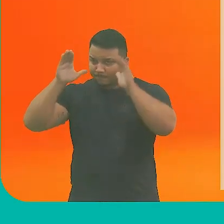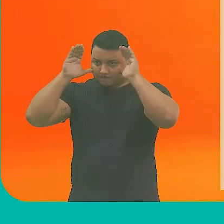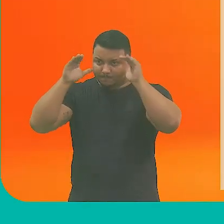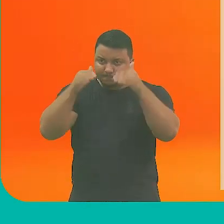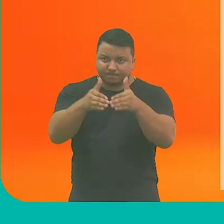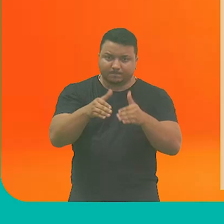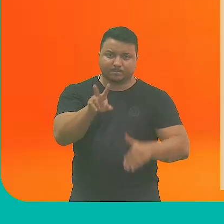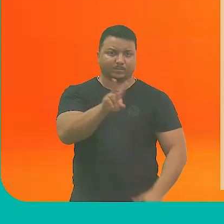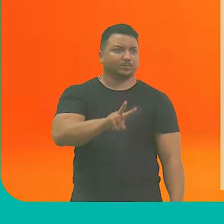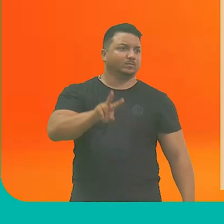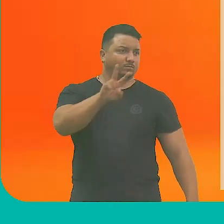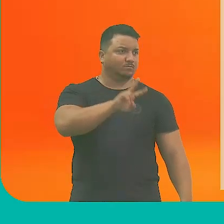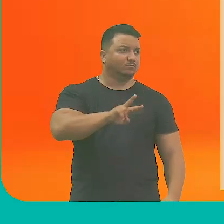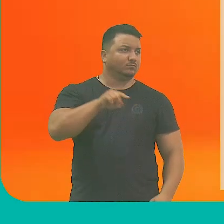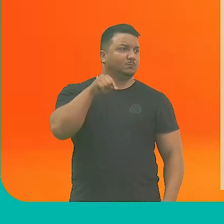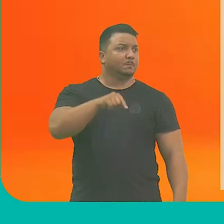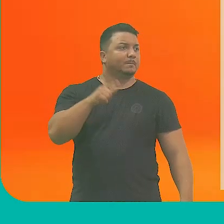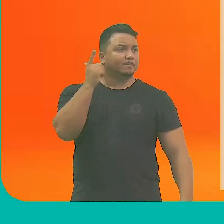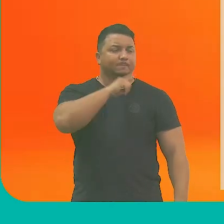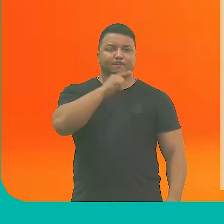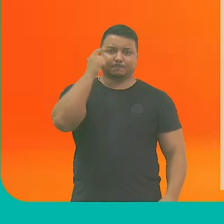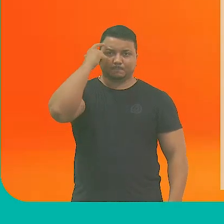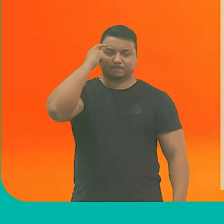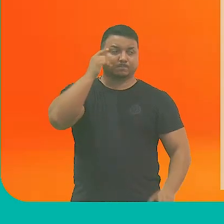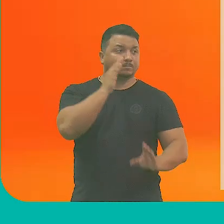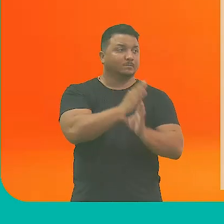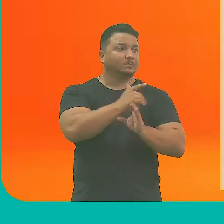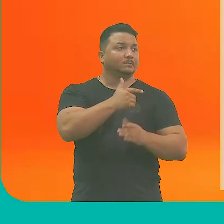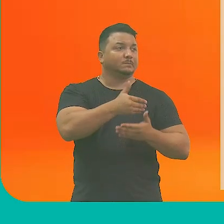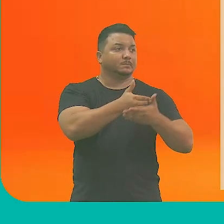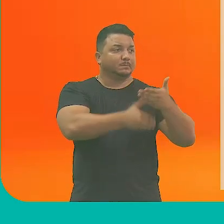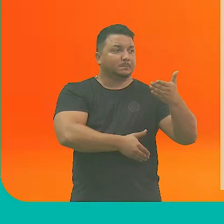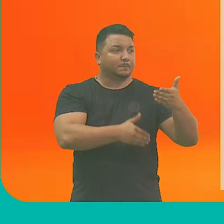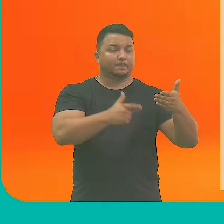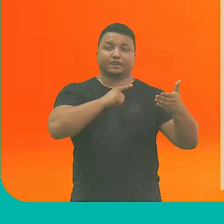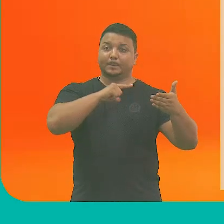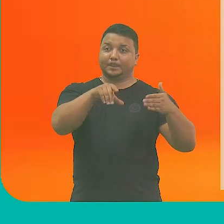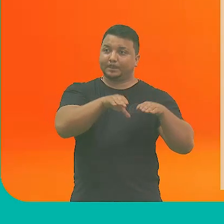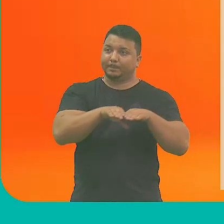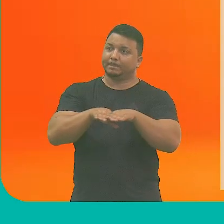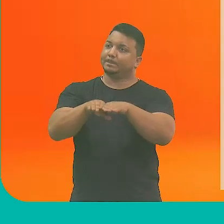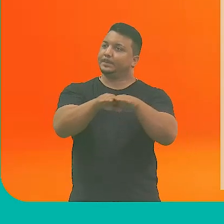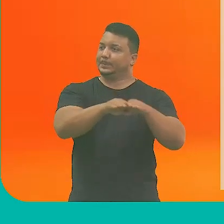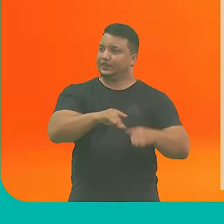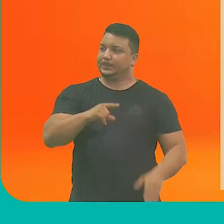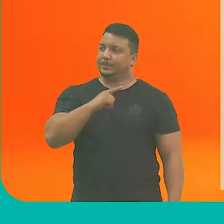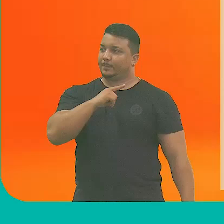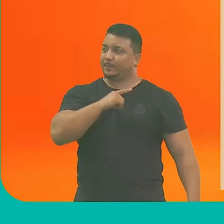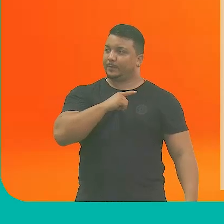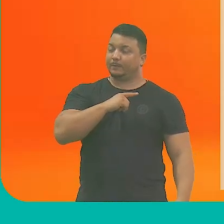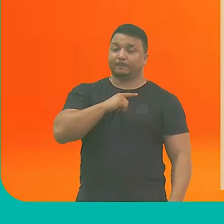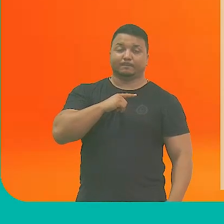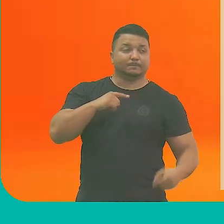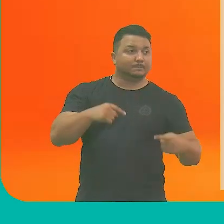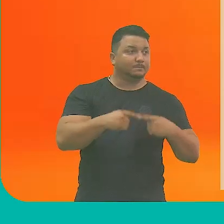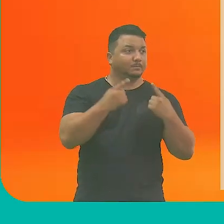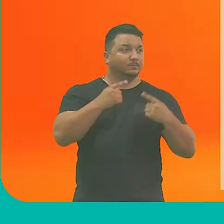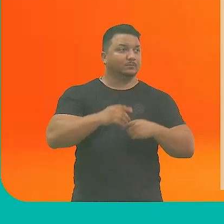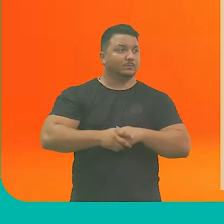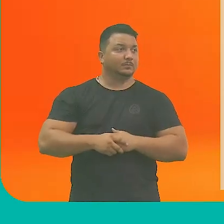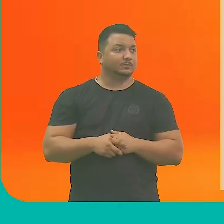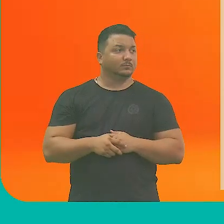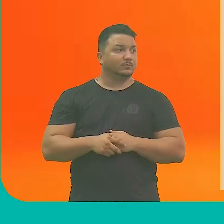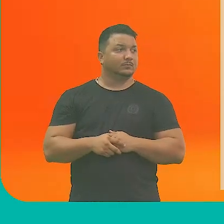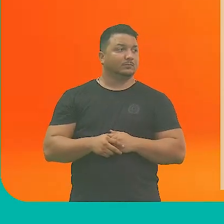em um vestibular, a gente consegue, porque as provas ela têm um padrão. Esse fato que eu disse aqui a